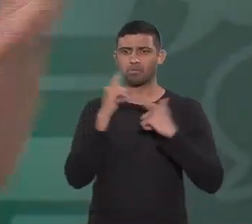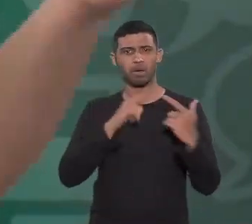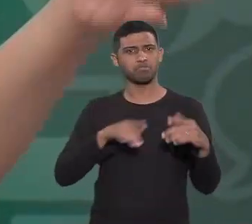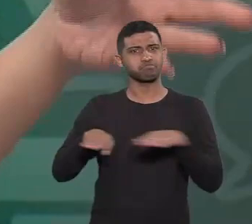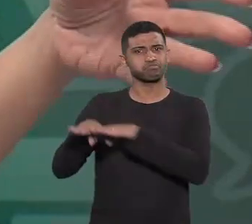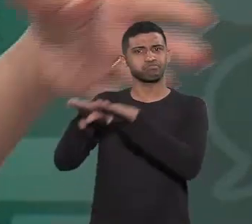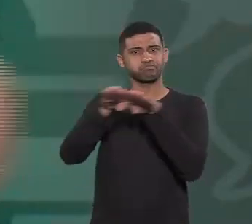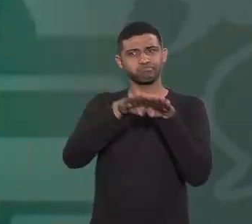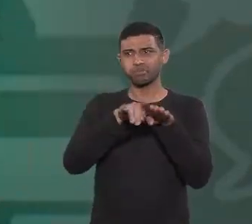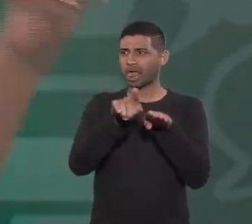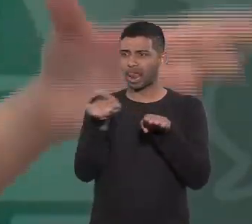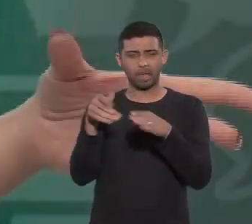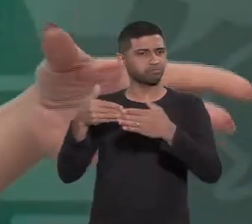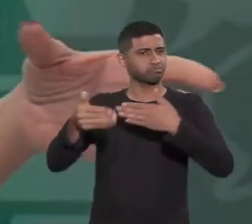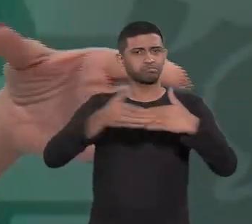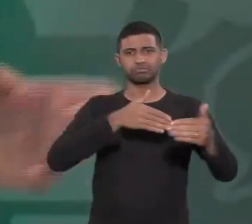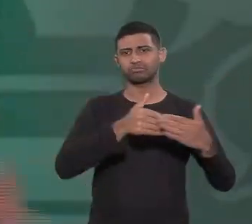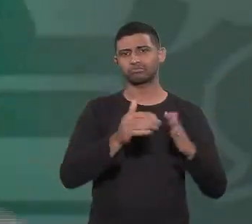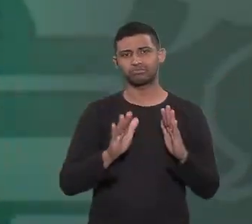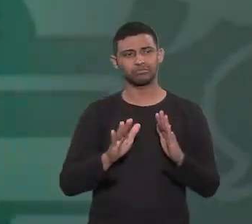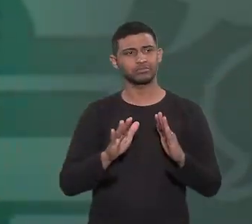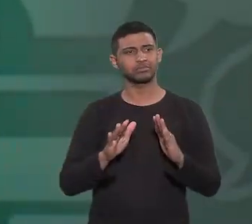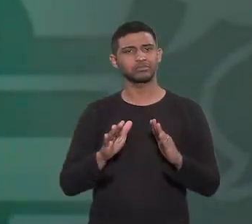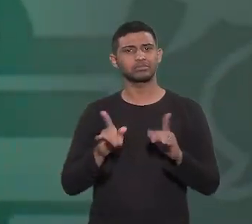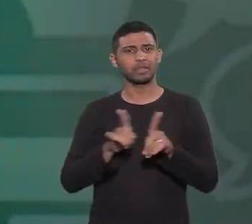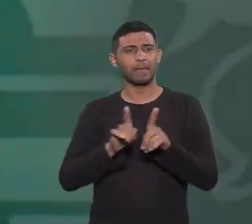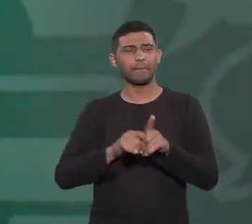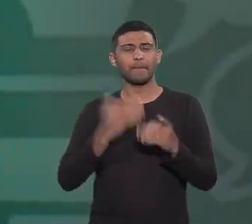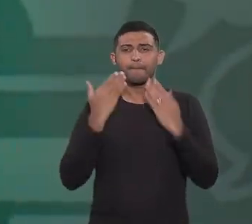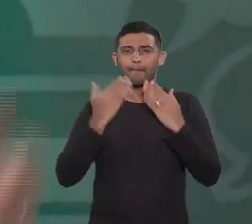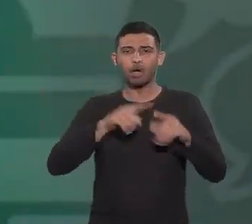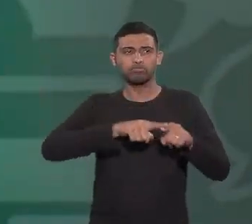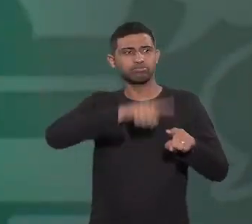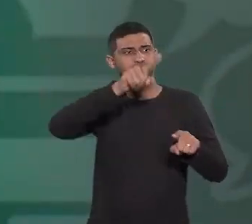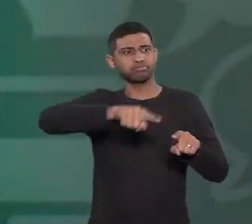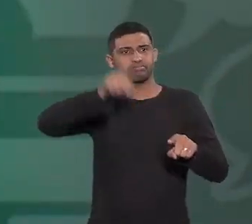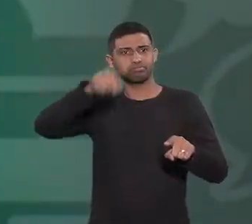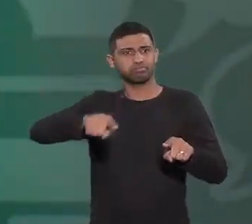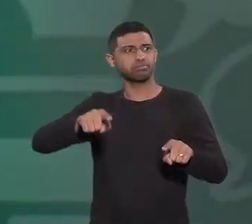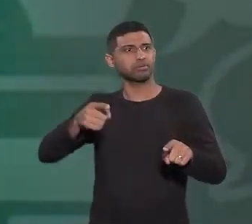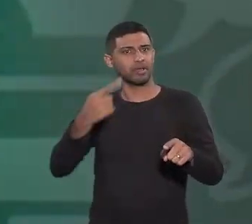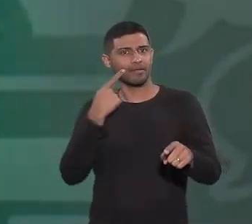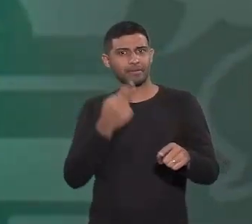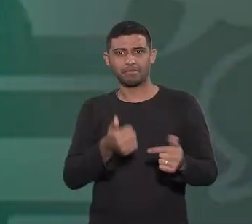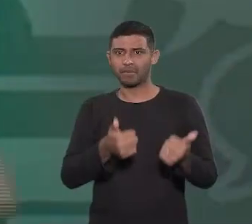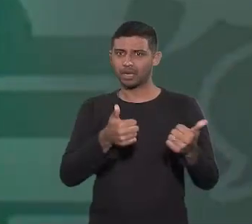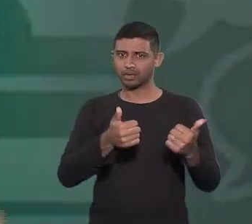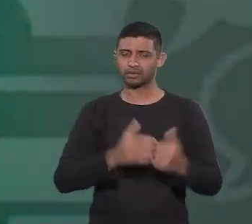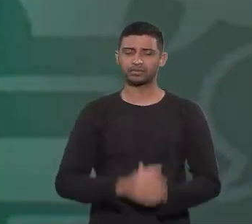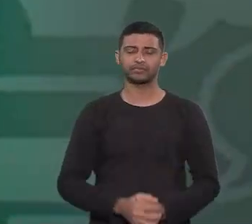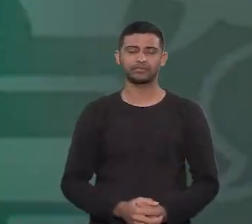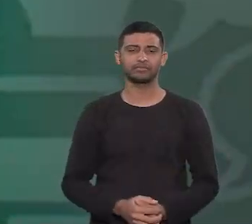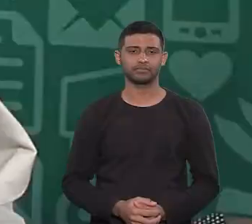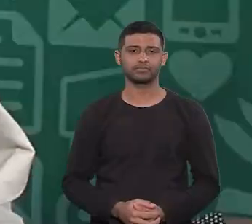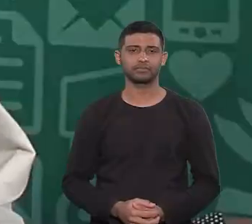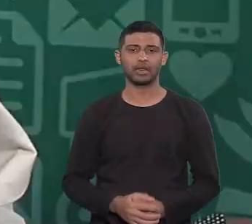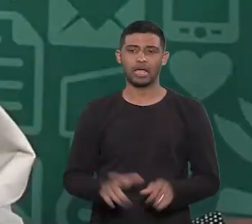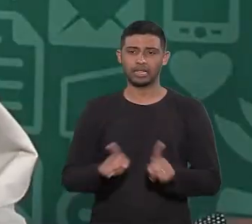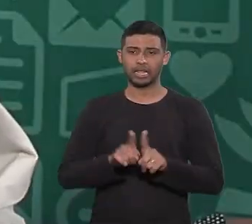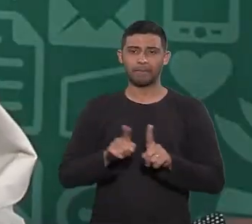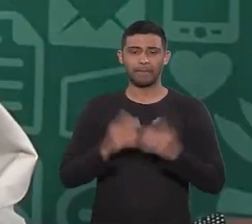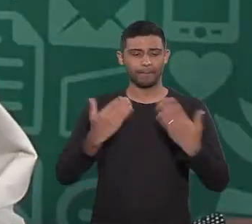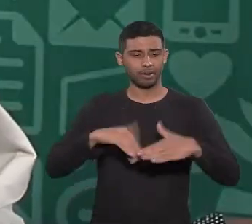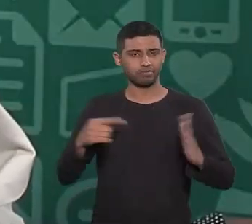notas compatíveis com qualquer outro e tem um índice de evasão menor do que os outros, né? Ao contrário até. E